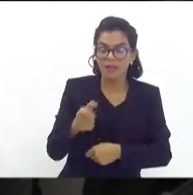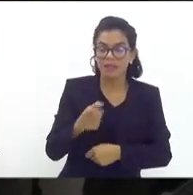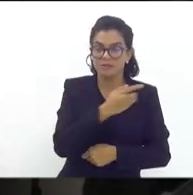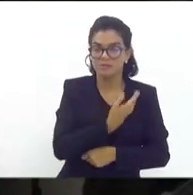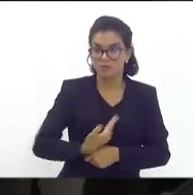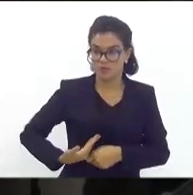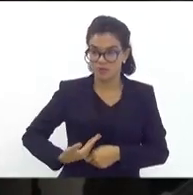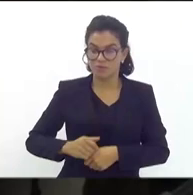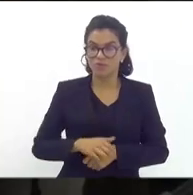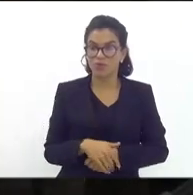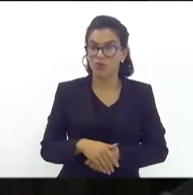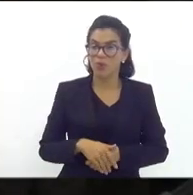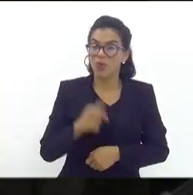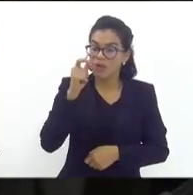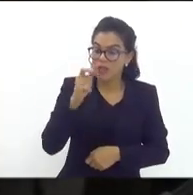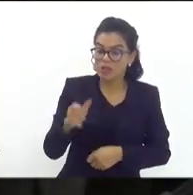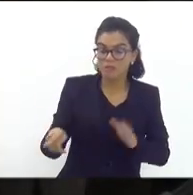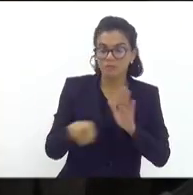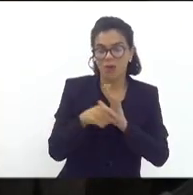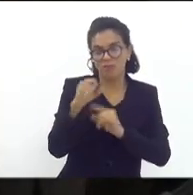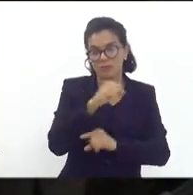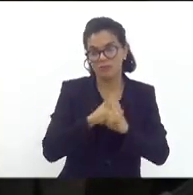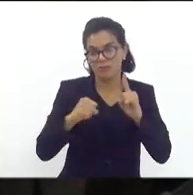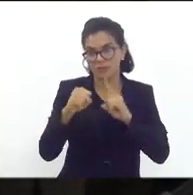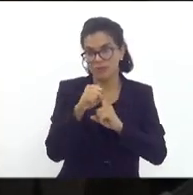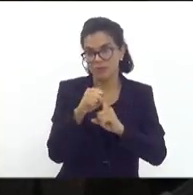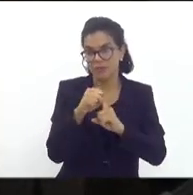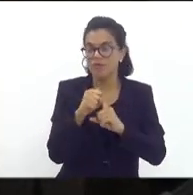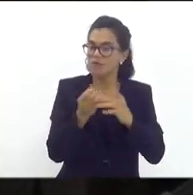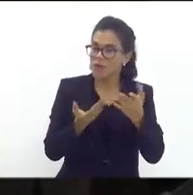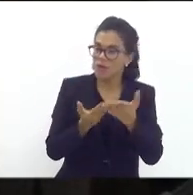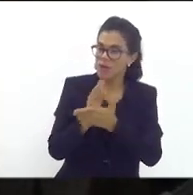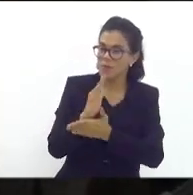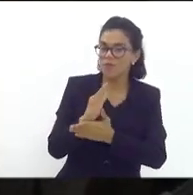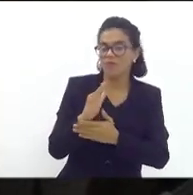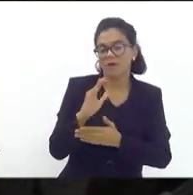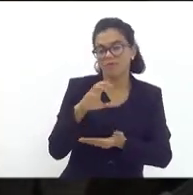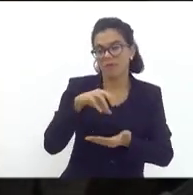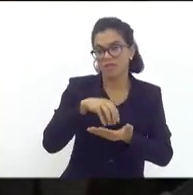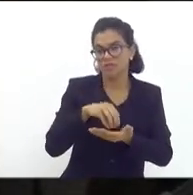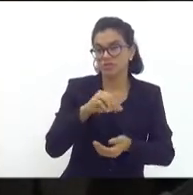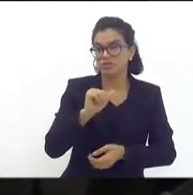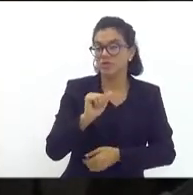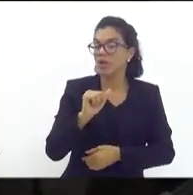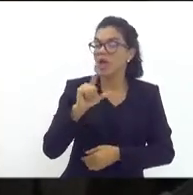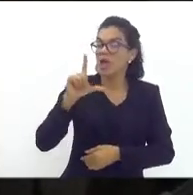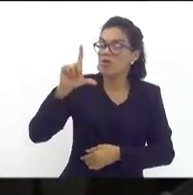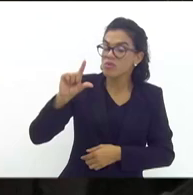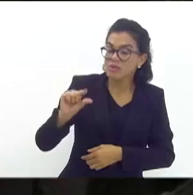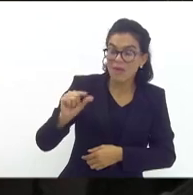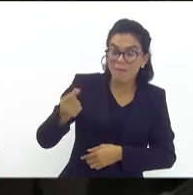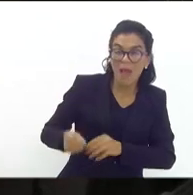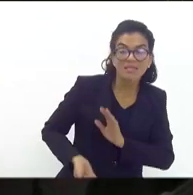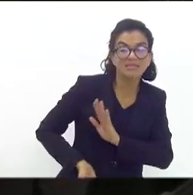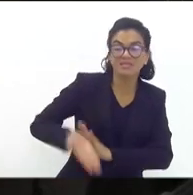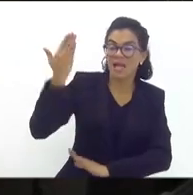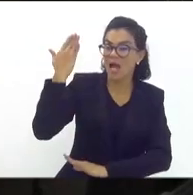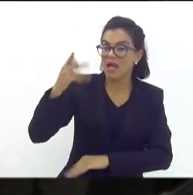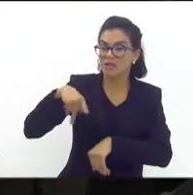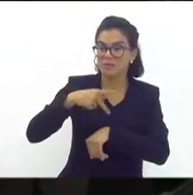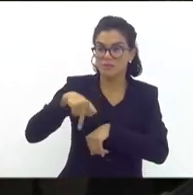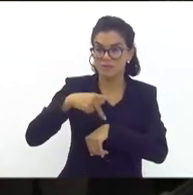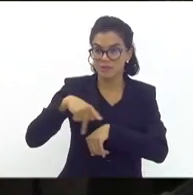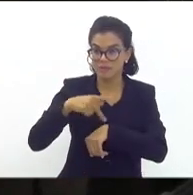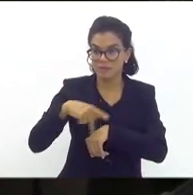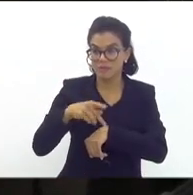ou seja o interesse da sociedade foi aprovado pela agência uma das tarifas mais caras do país principalmente